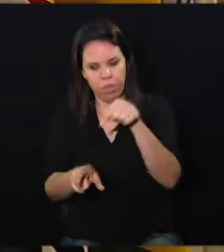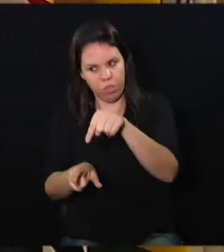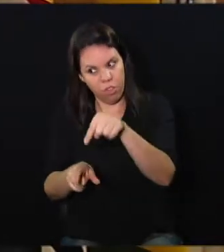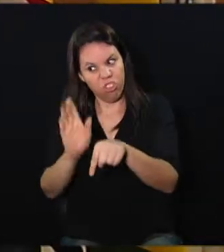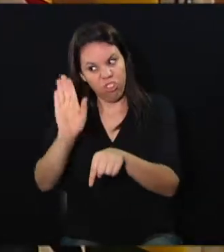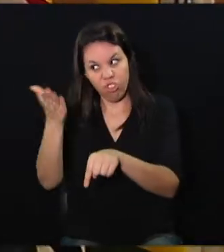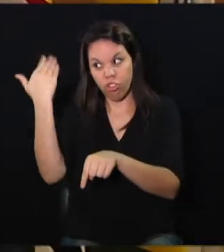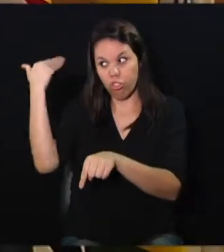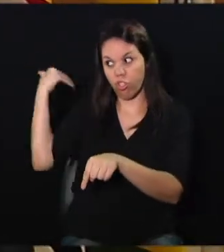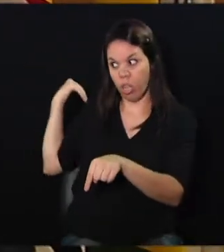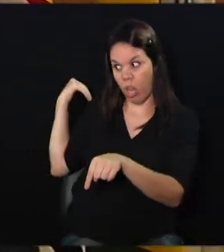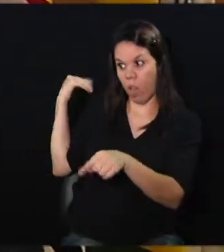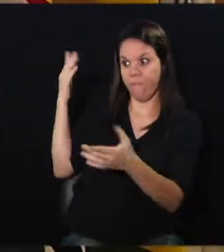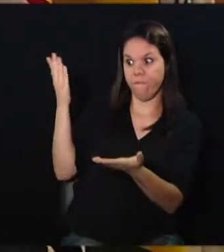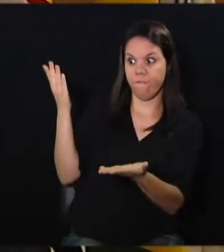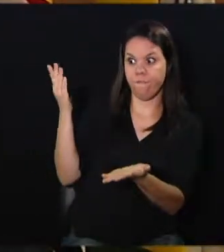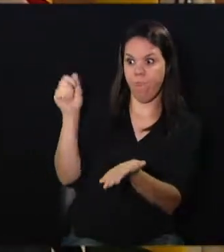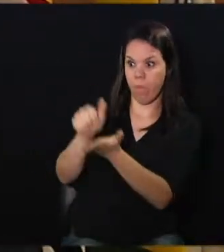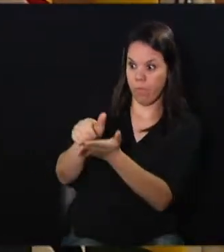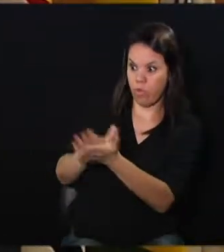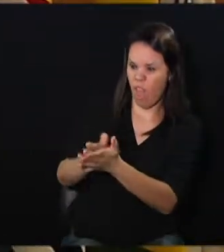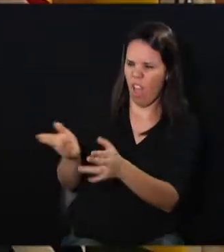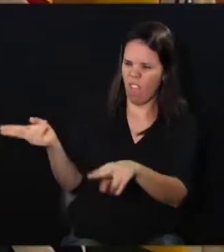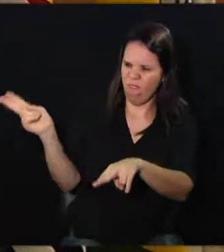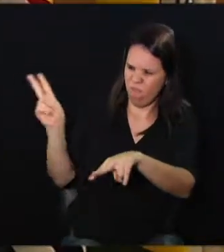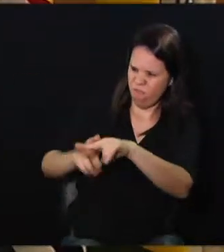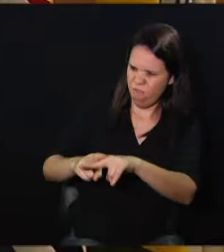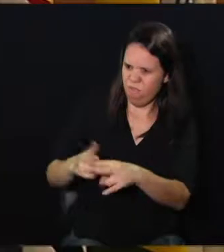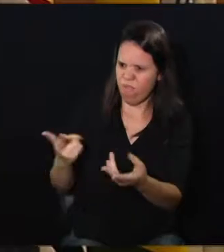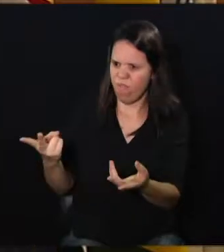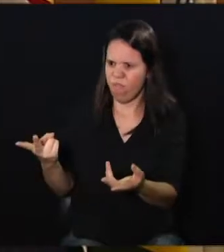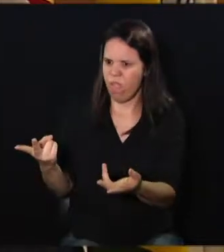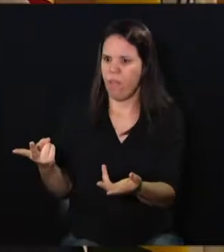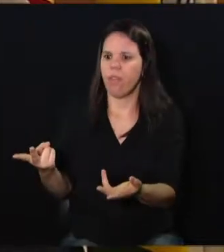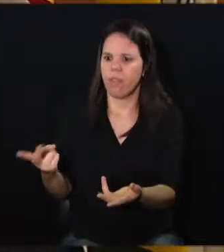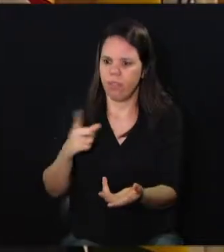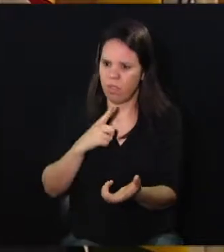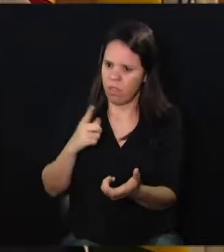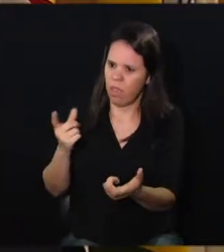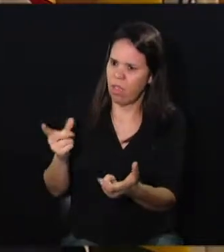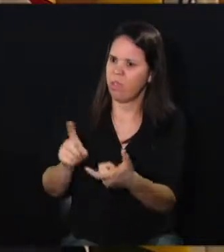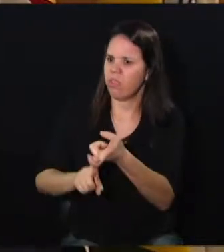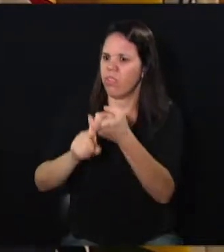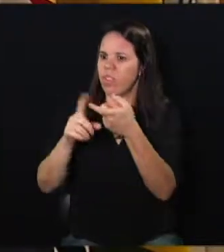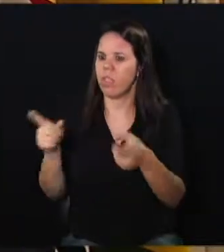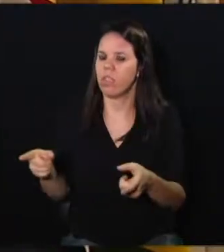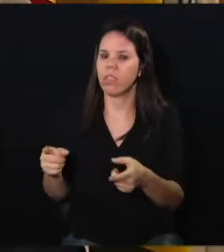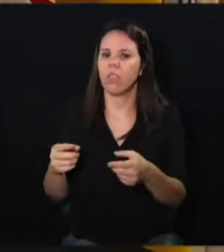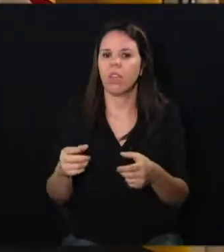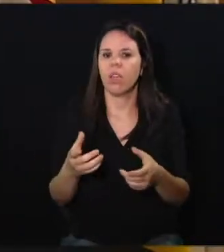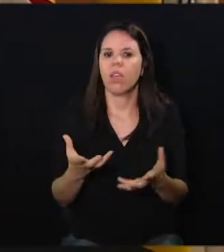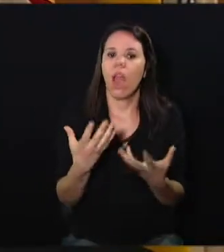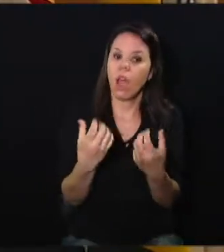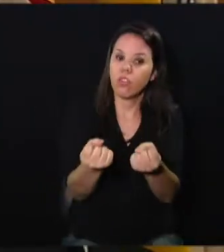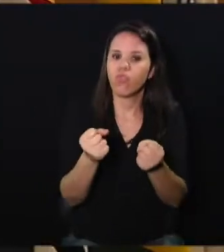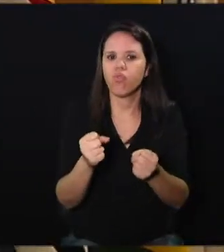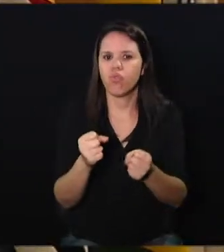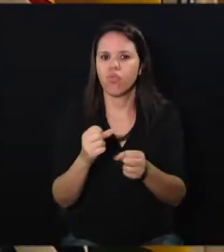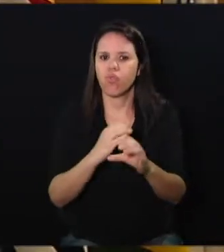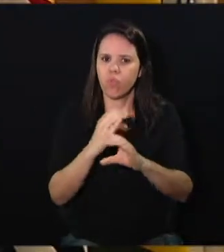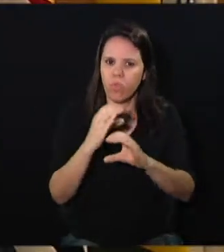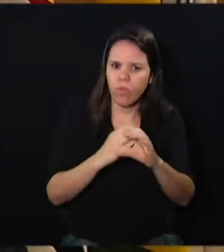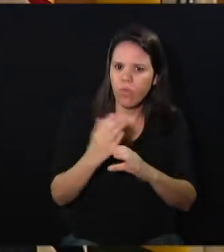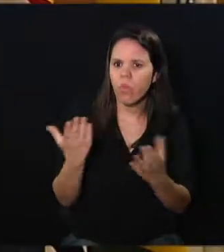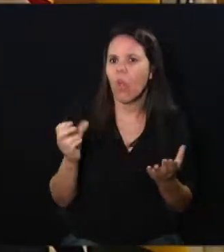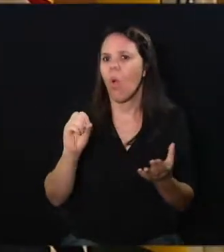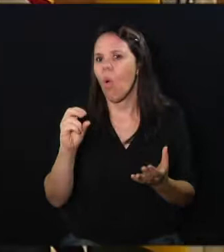condenado pela Lei Maria da Penha por agressão às mulheres ocupe cargos públicos. Nós queremos que